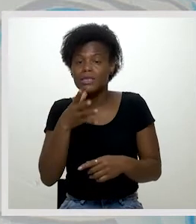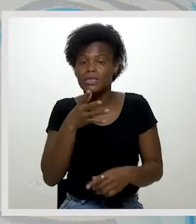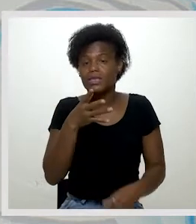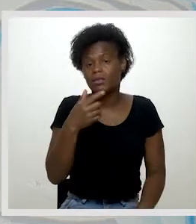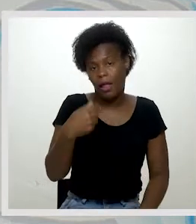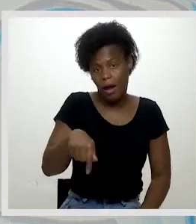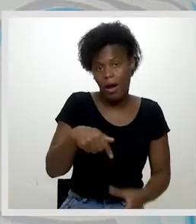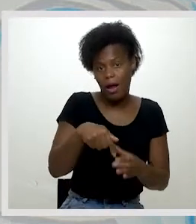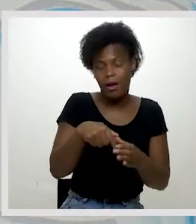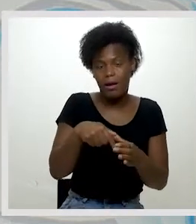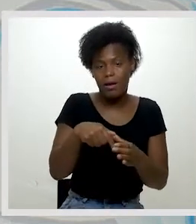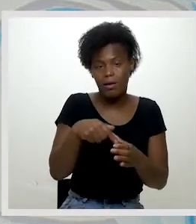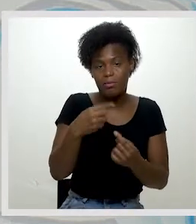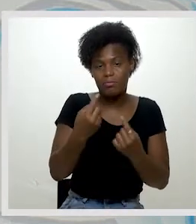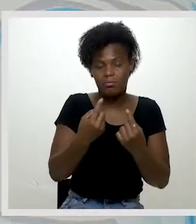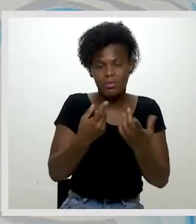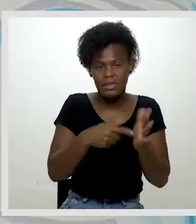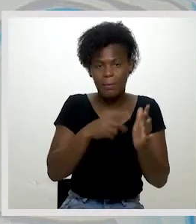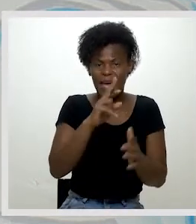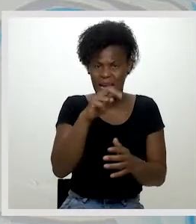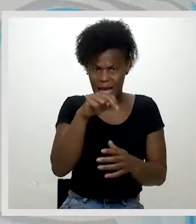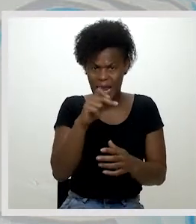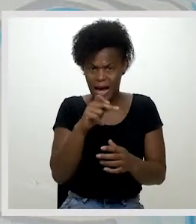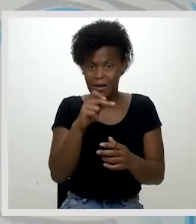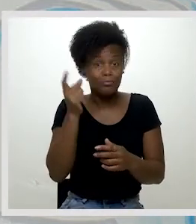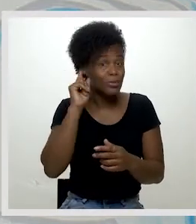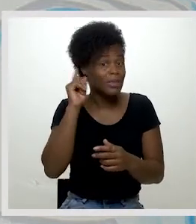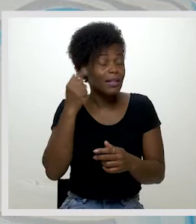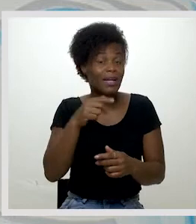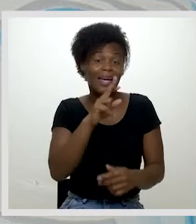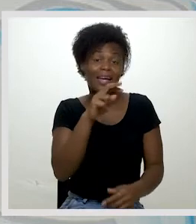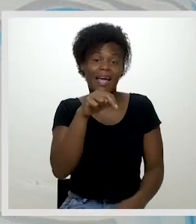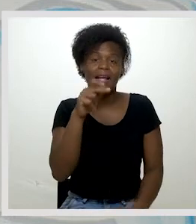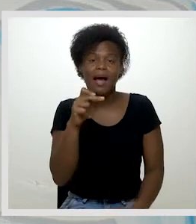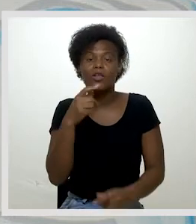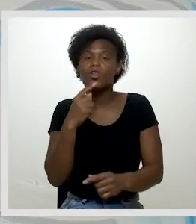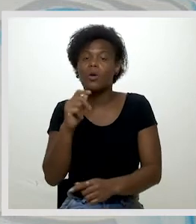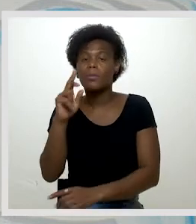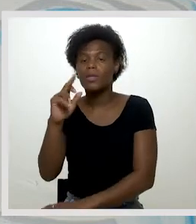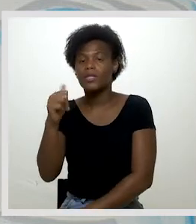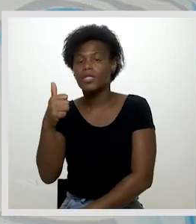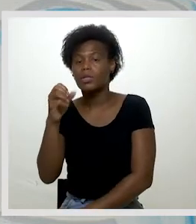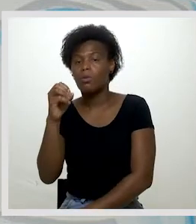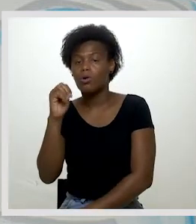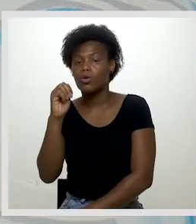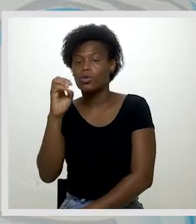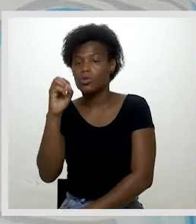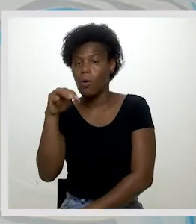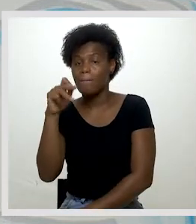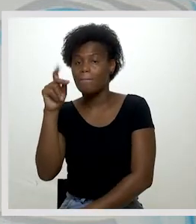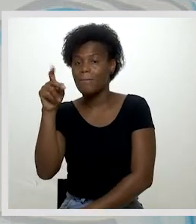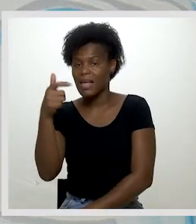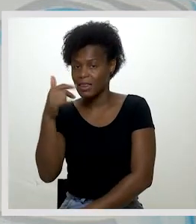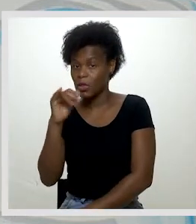são constituídas por uma espécie de RNA muito importante, que é o RNA ribossomático. Mas também não somente contém o